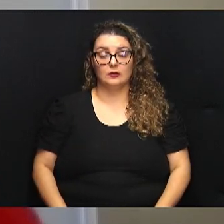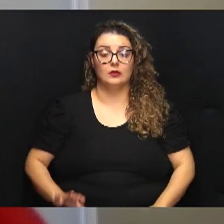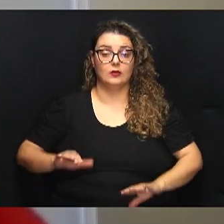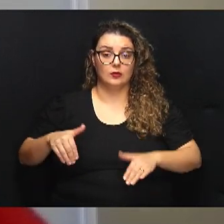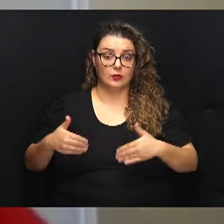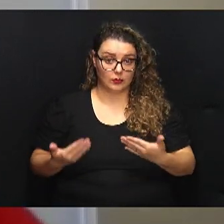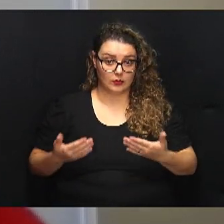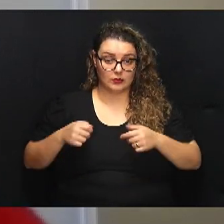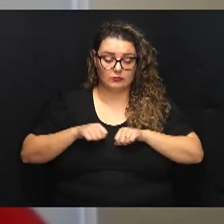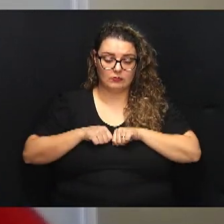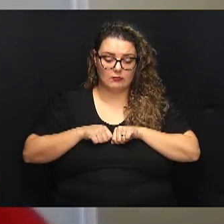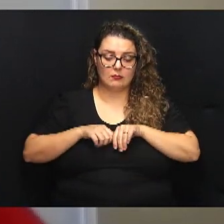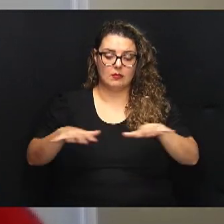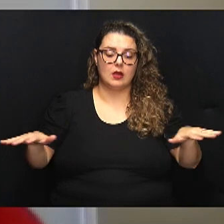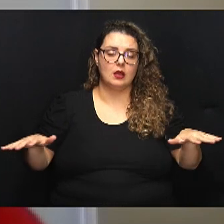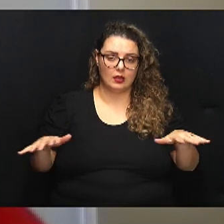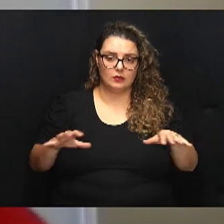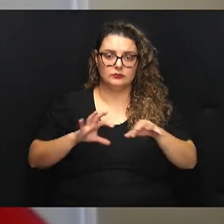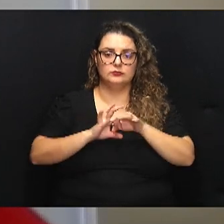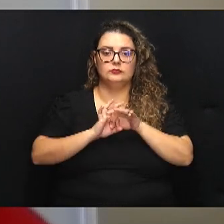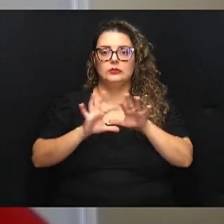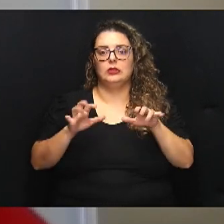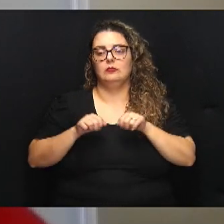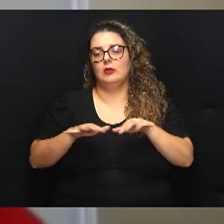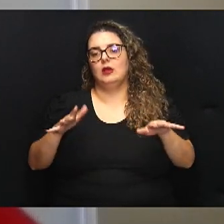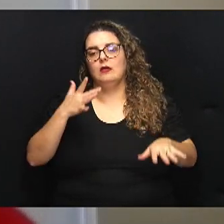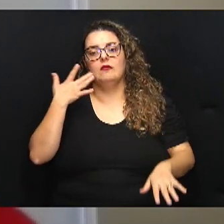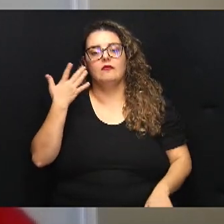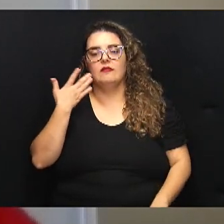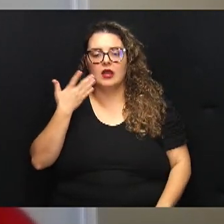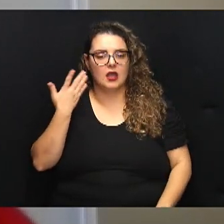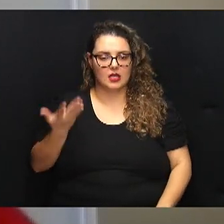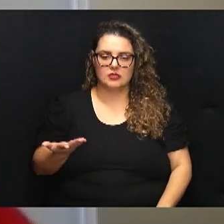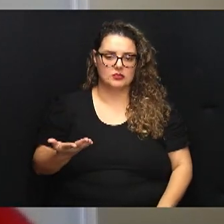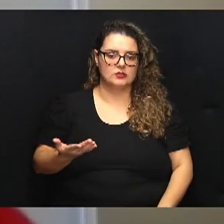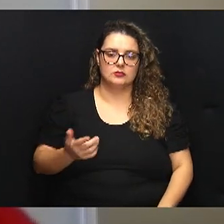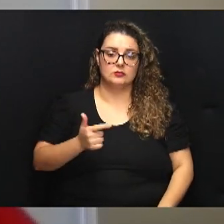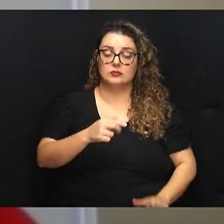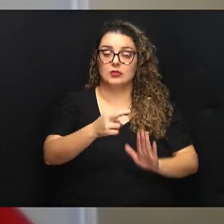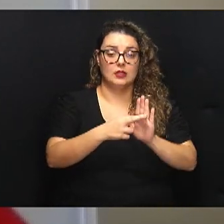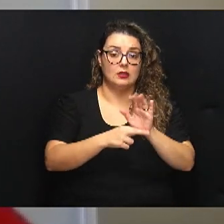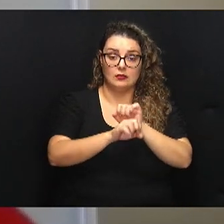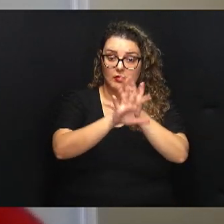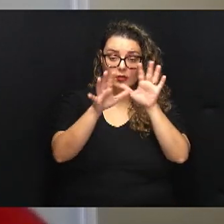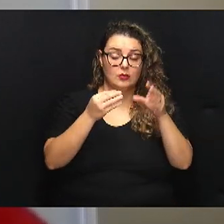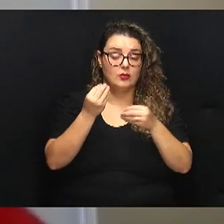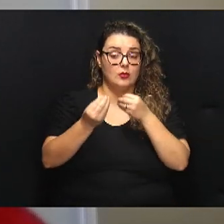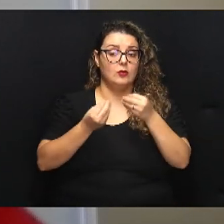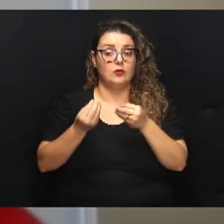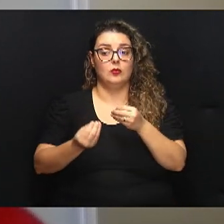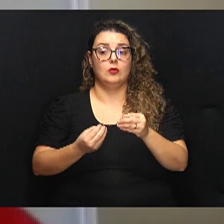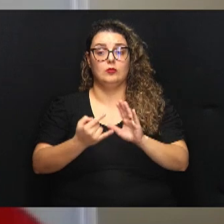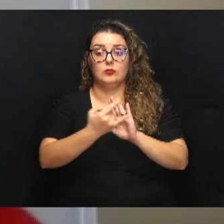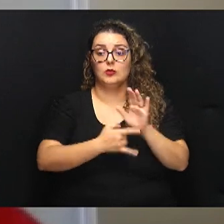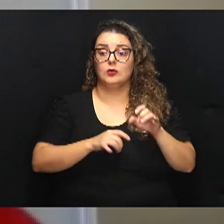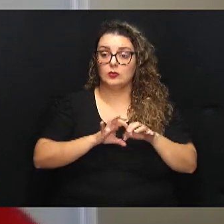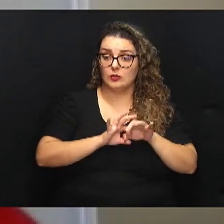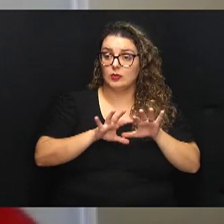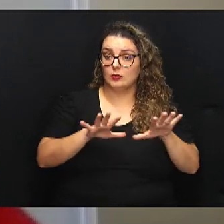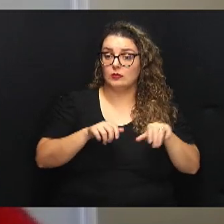pulverizar o licenciamento, ao não ter regras claras a respeito de como o licenciamento deve ser